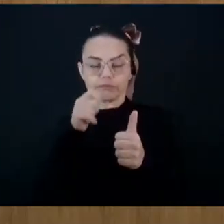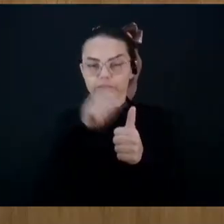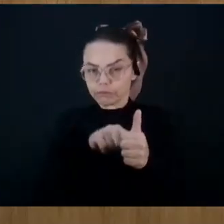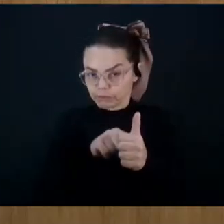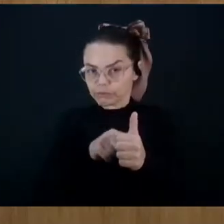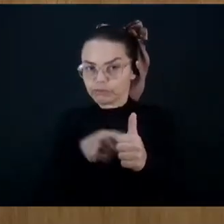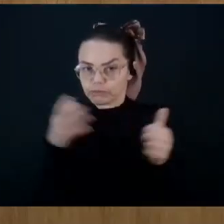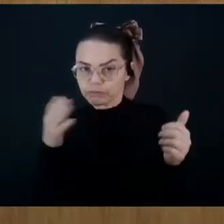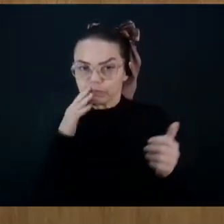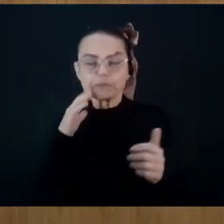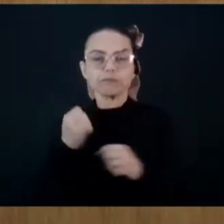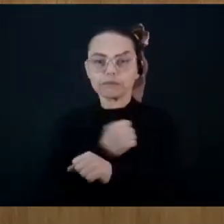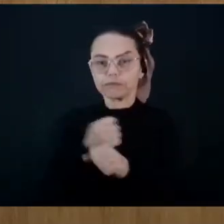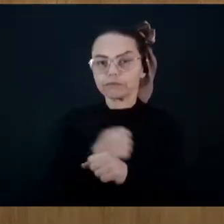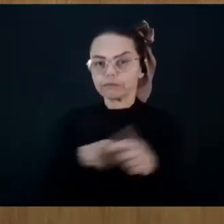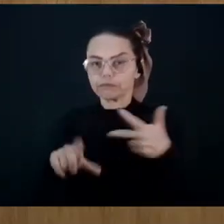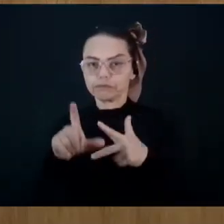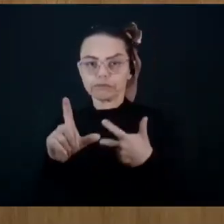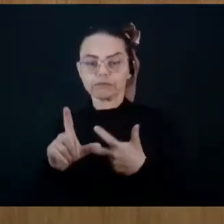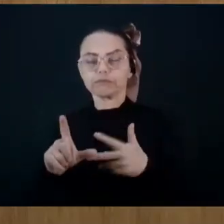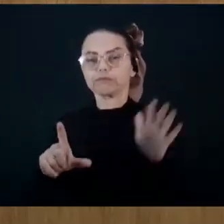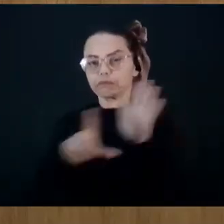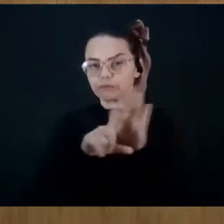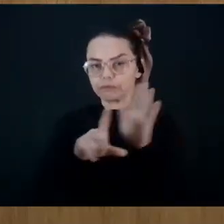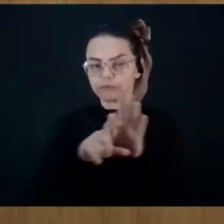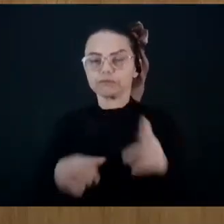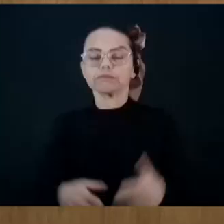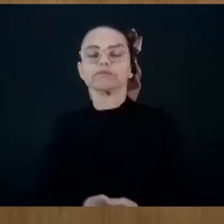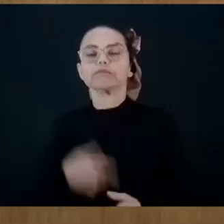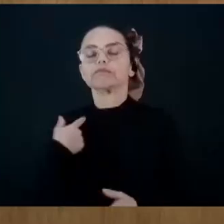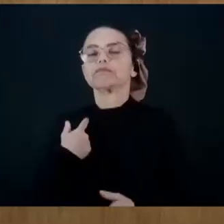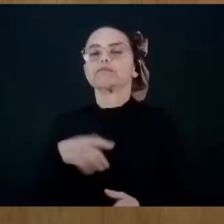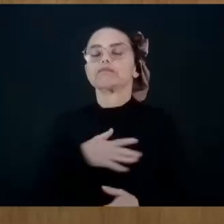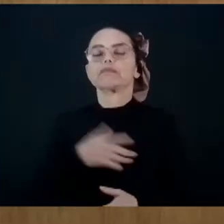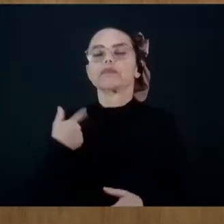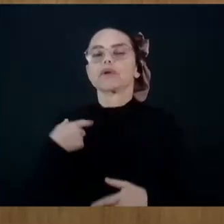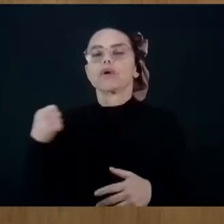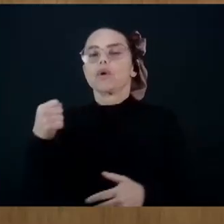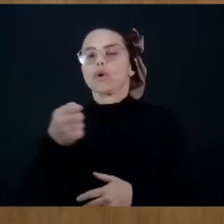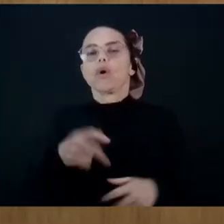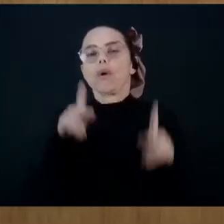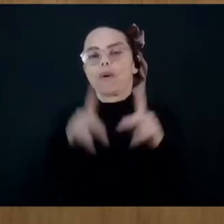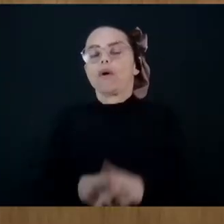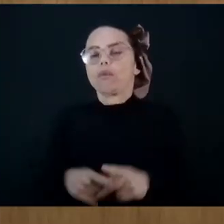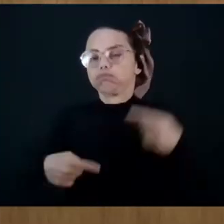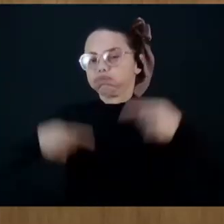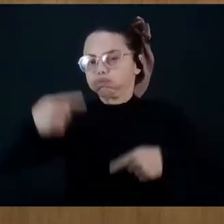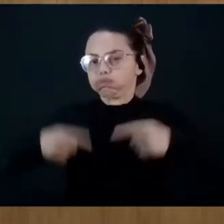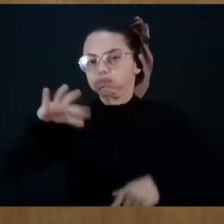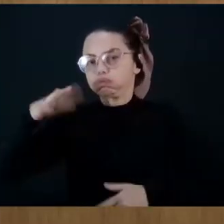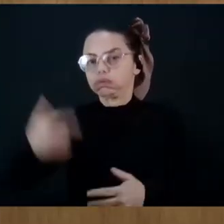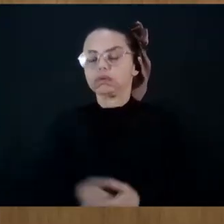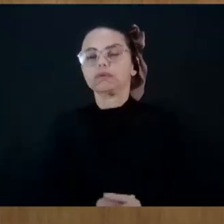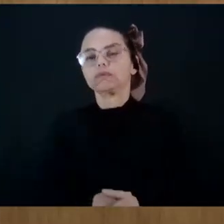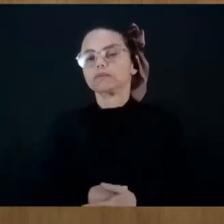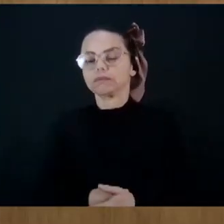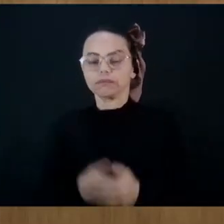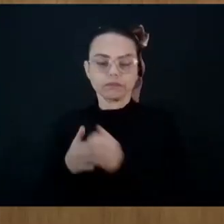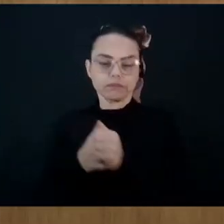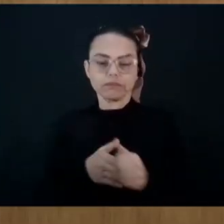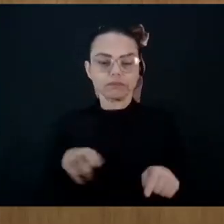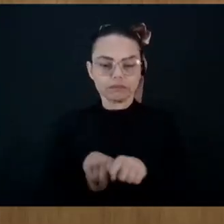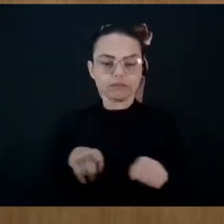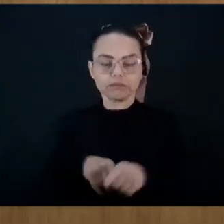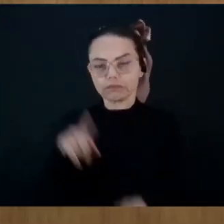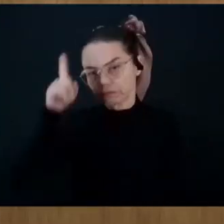trazer a população mais para perto aí da comissão, realizar debates. Nós acompanhamos também aí o dia a dia das